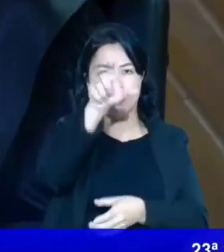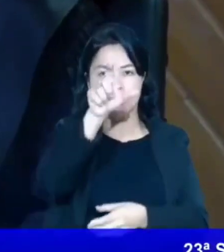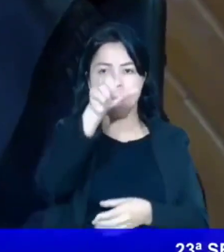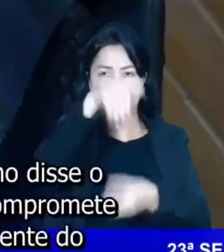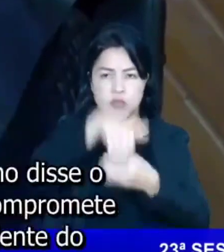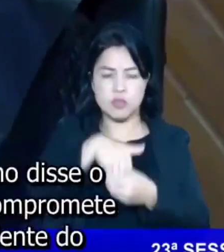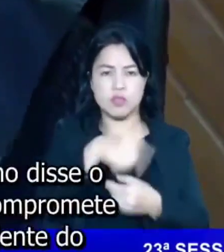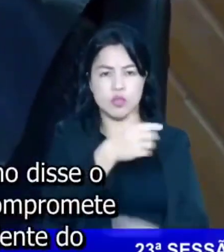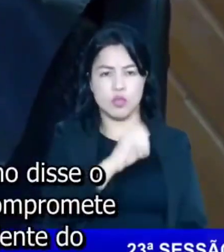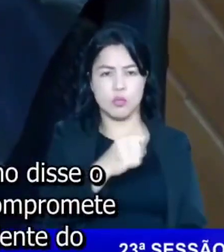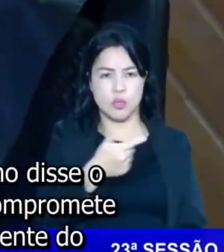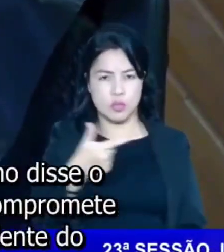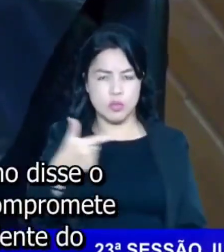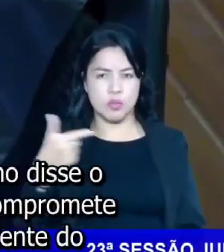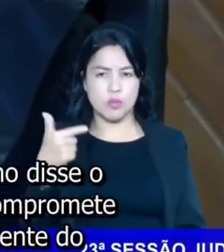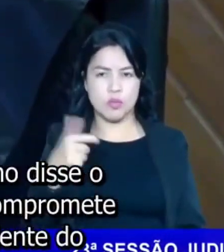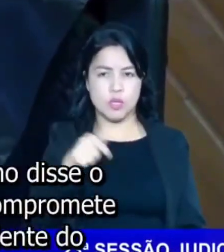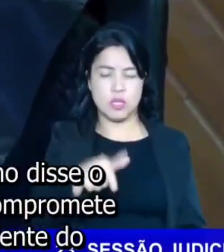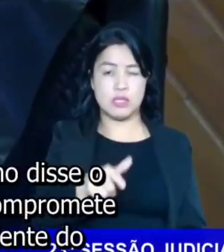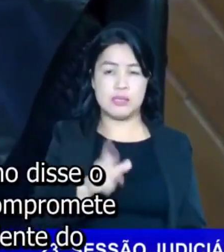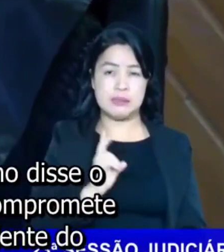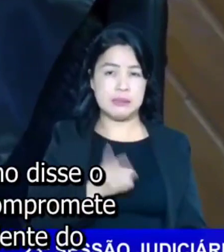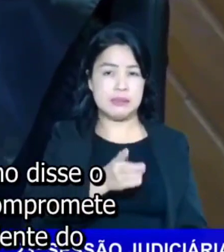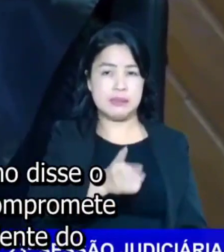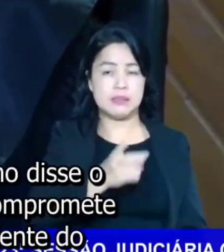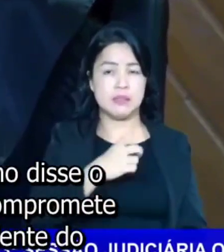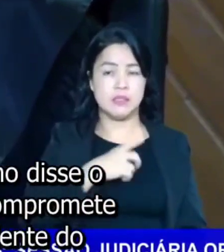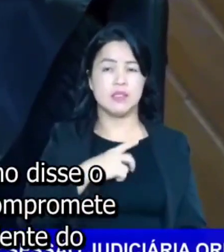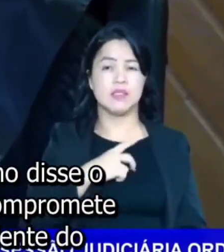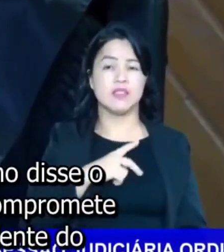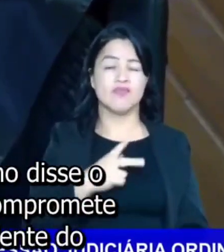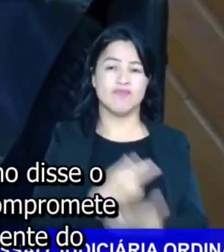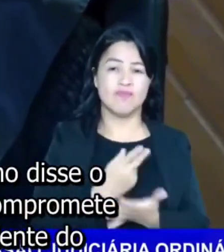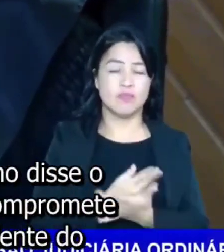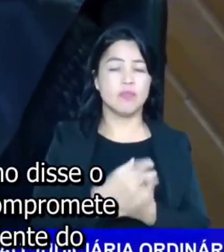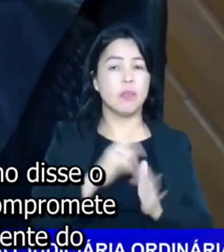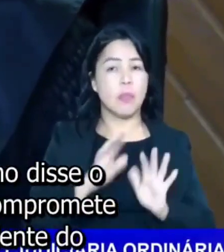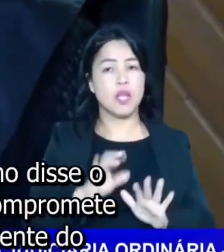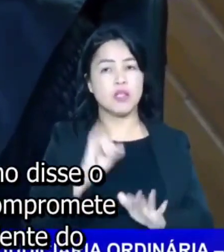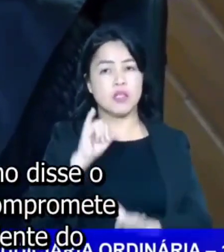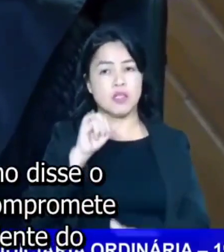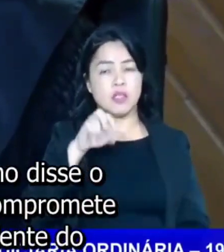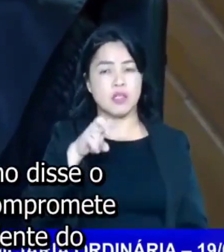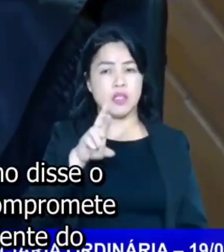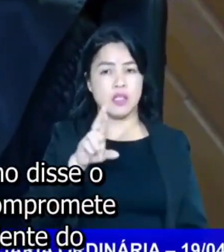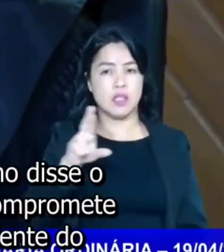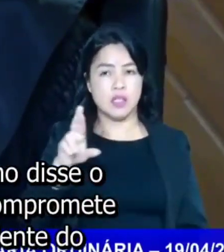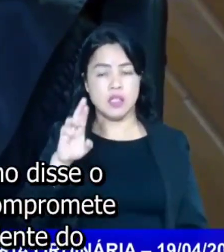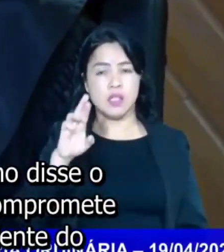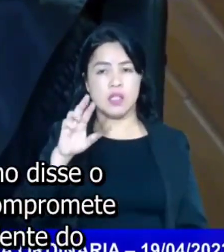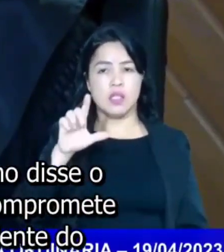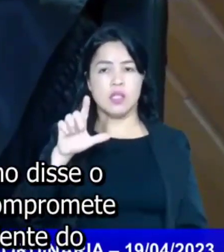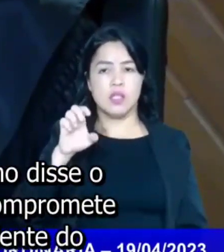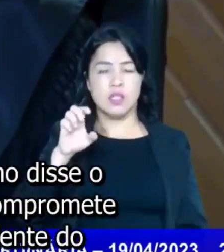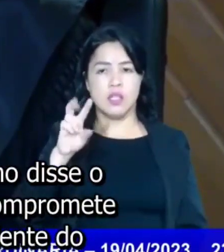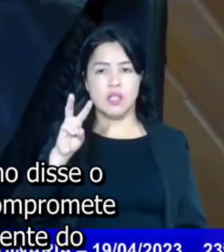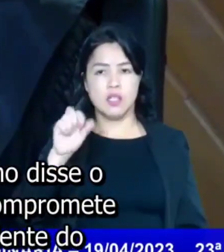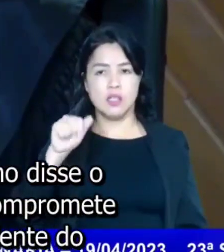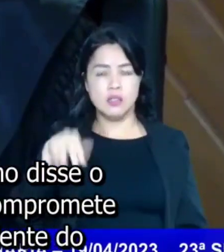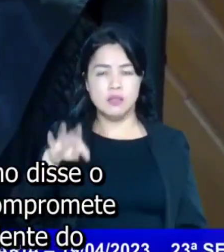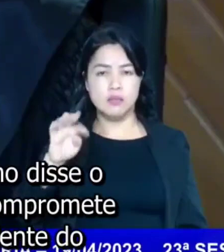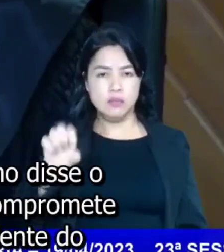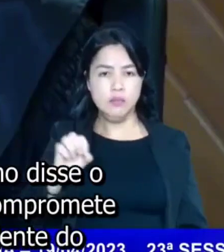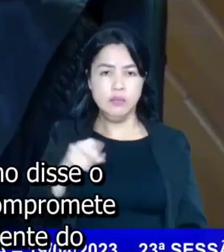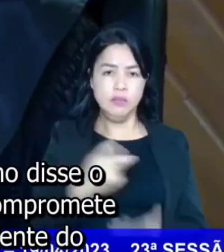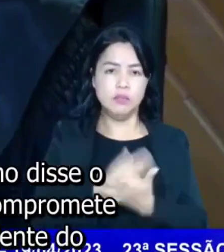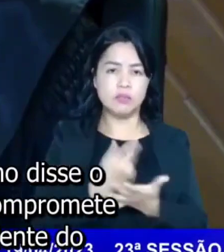de 2022, esse vício, apesar de insanável, é irrelevante, como disse o Ministério Público. É um erro pequeno